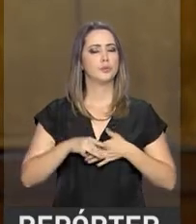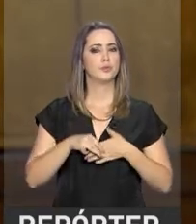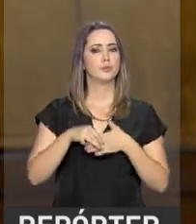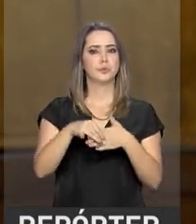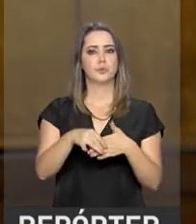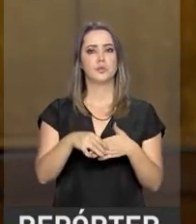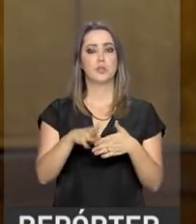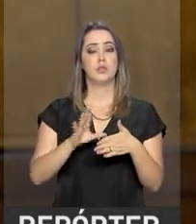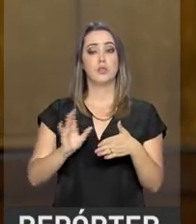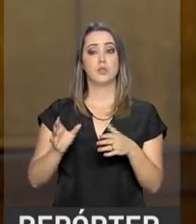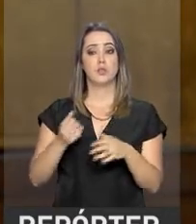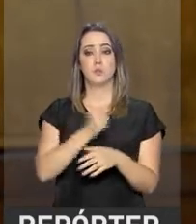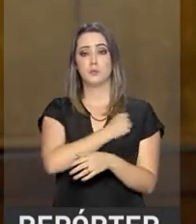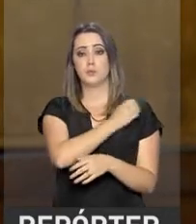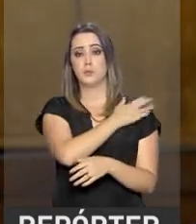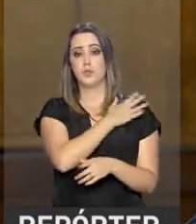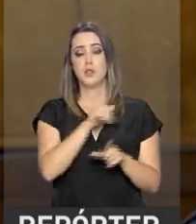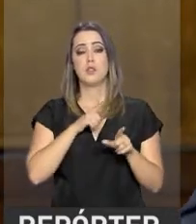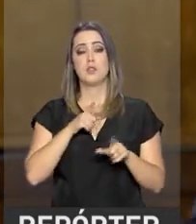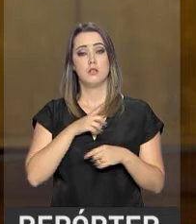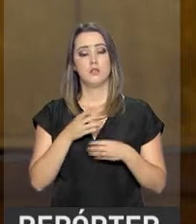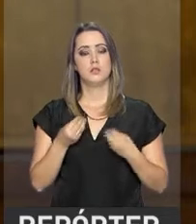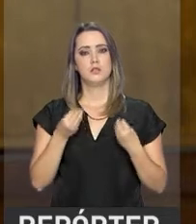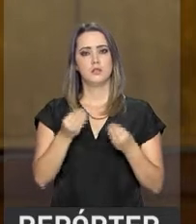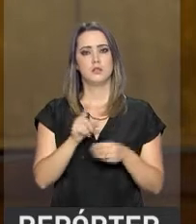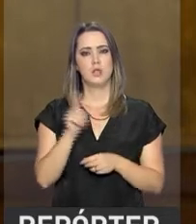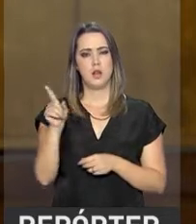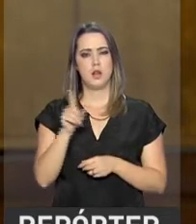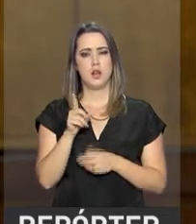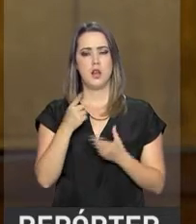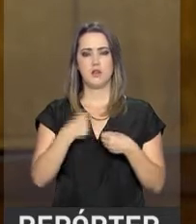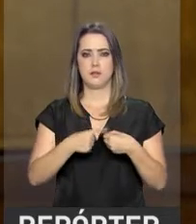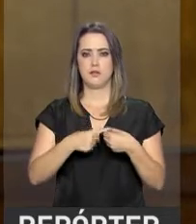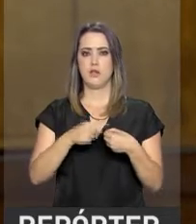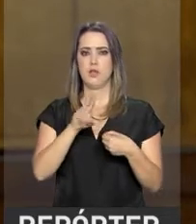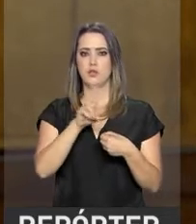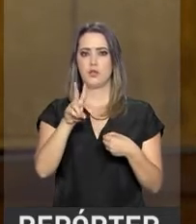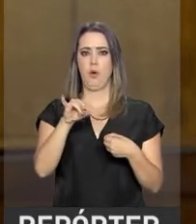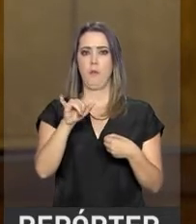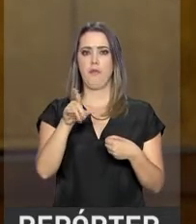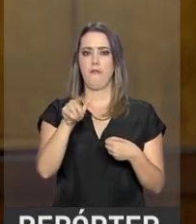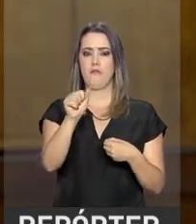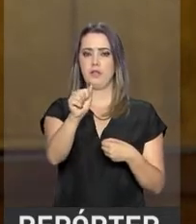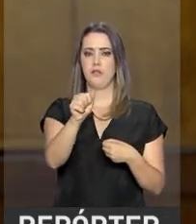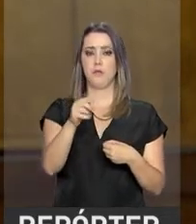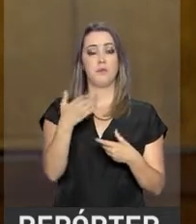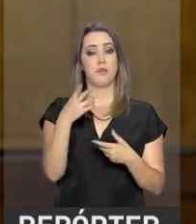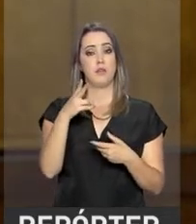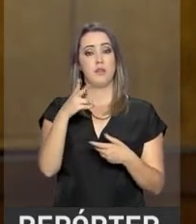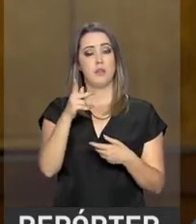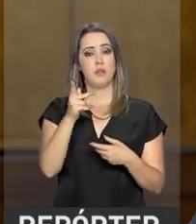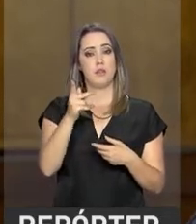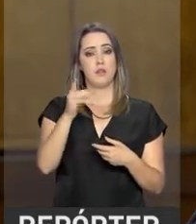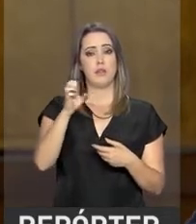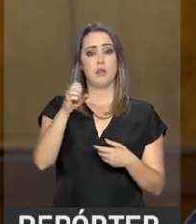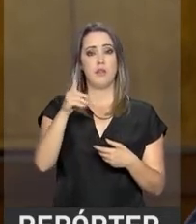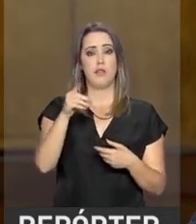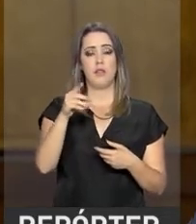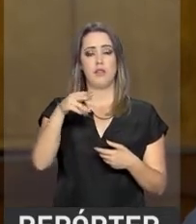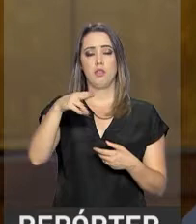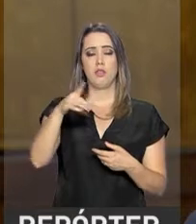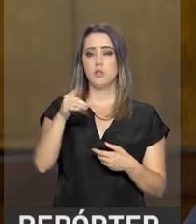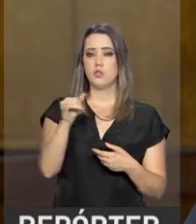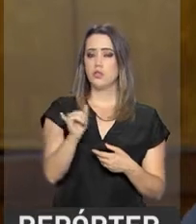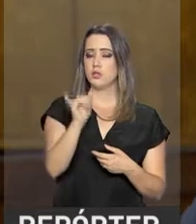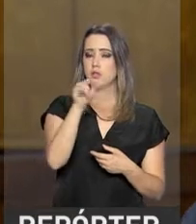pelo interventor tem feito à lá na vila querida por exemplo fez várias alterações que deram muita tranquilidade a o